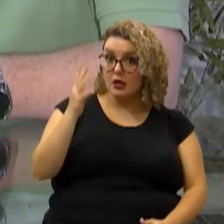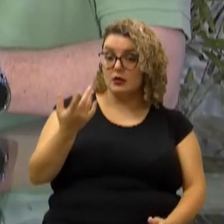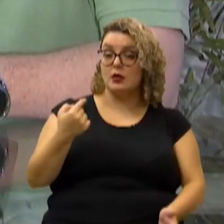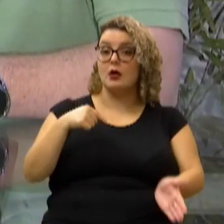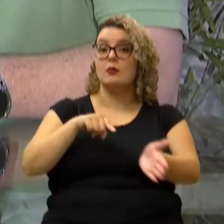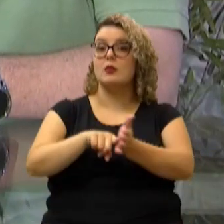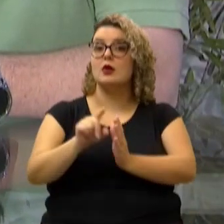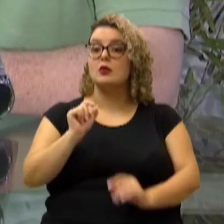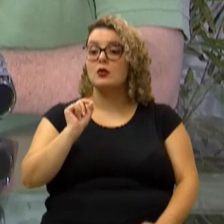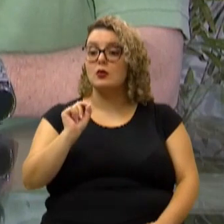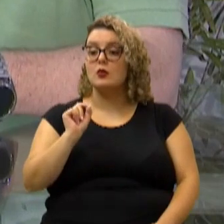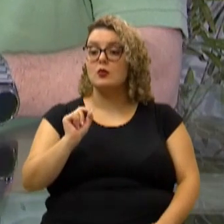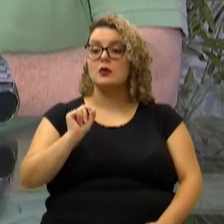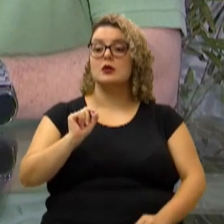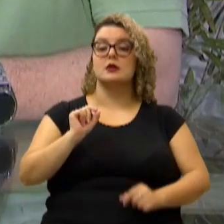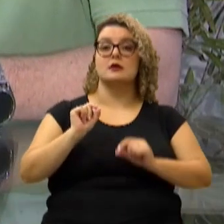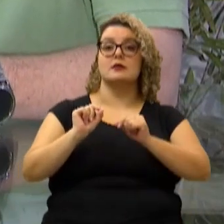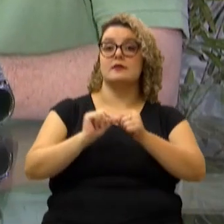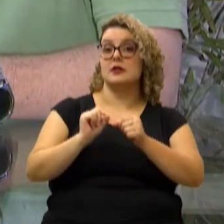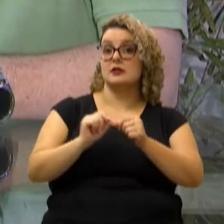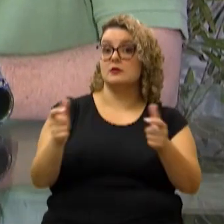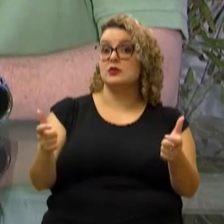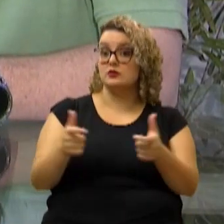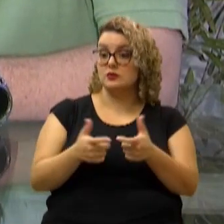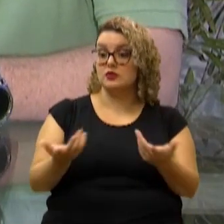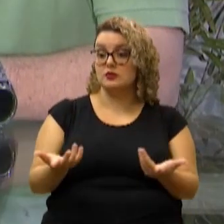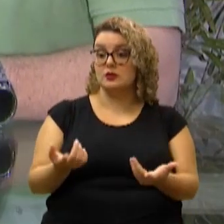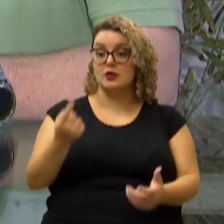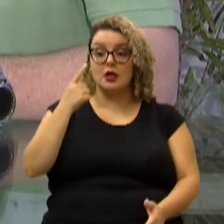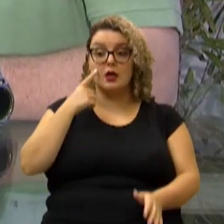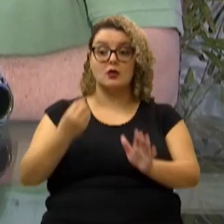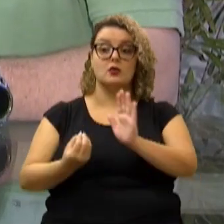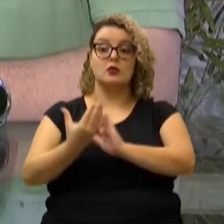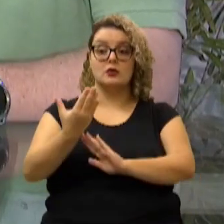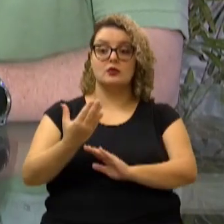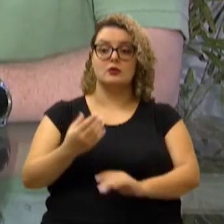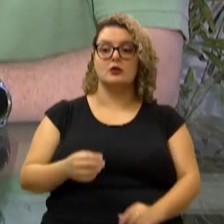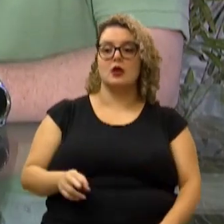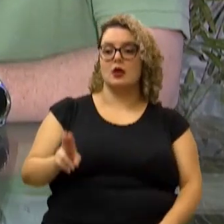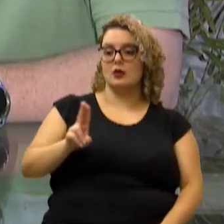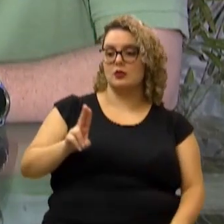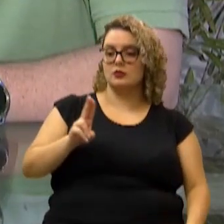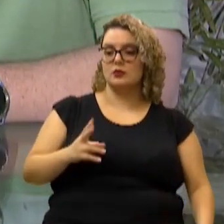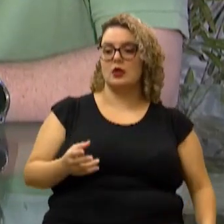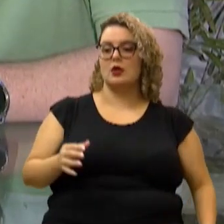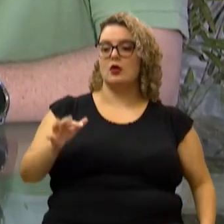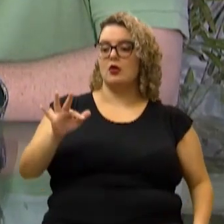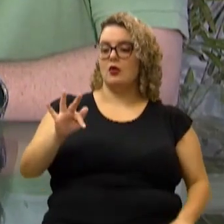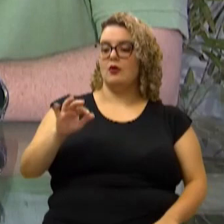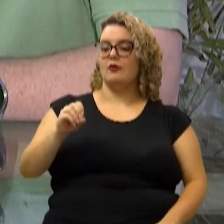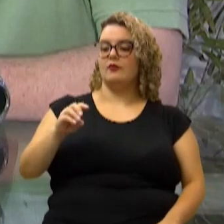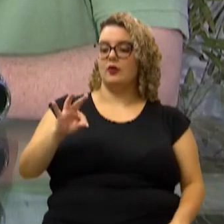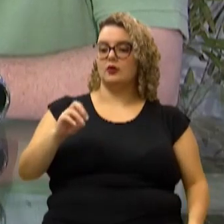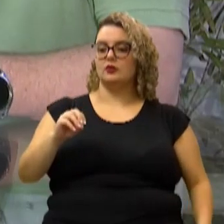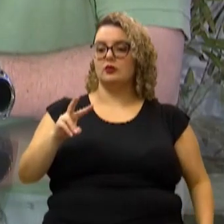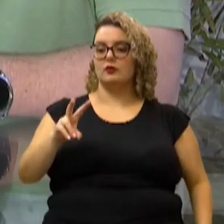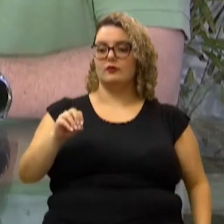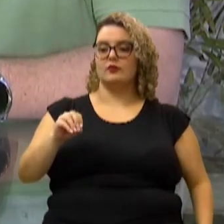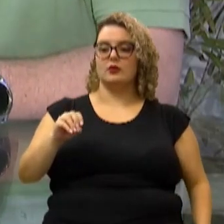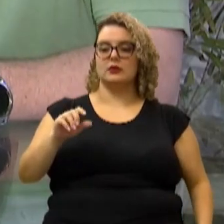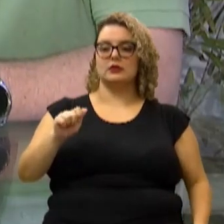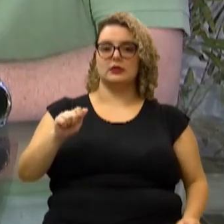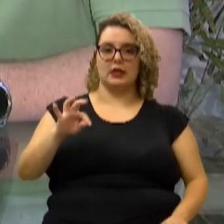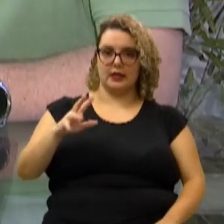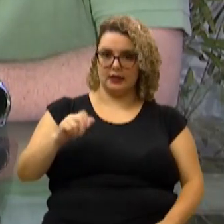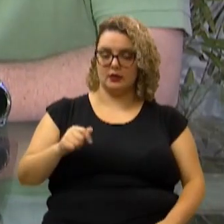caro a pergunta foi como nós podemos fazer para reduzir e aí surgiu a ideia da gente fazer a instalação de células fotovoltaicas para reduzir